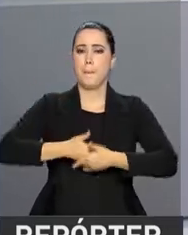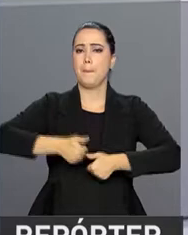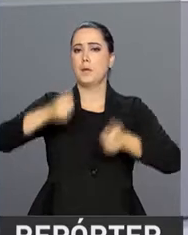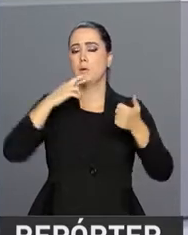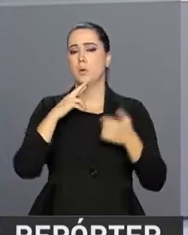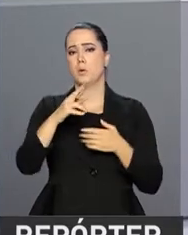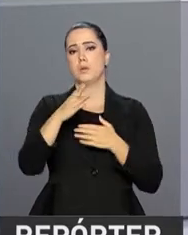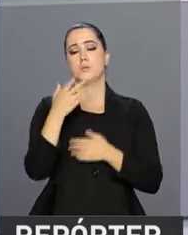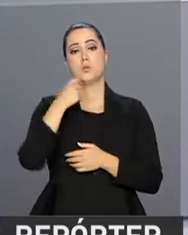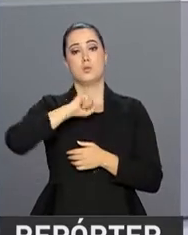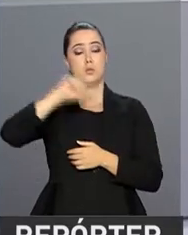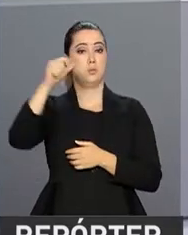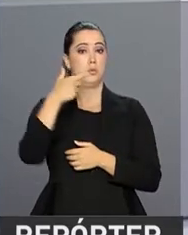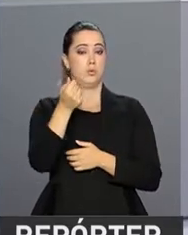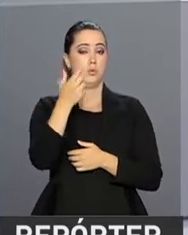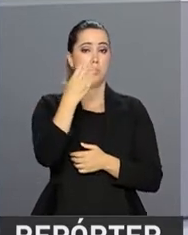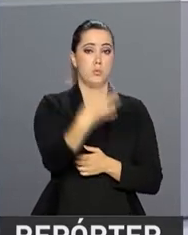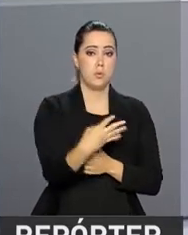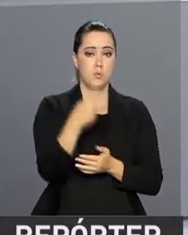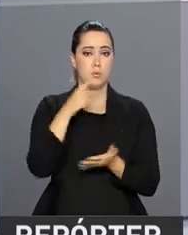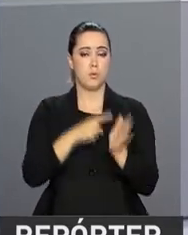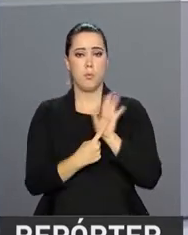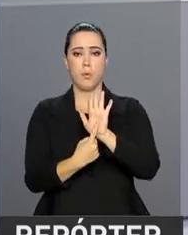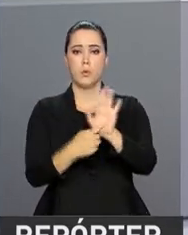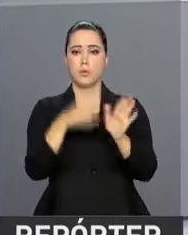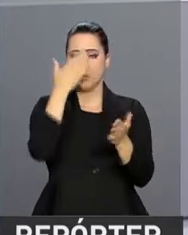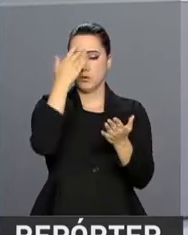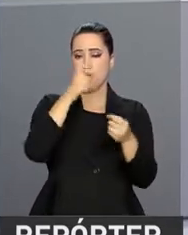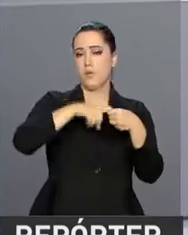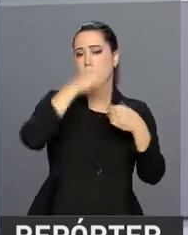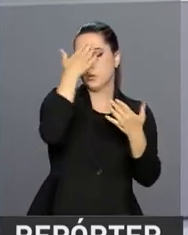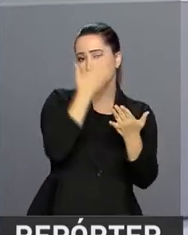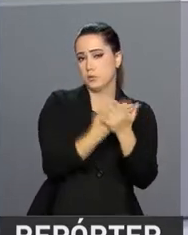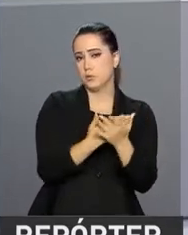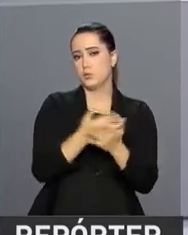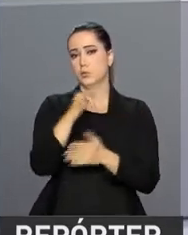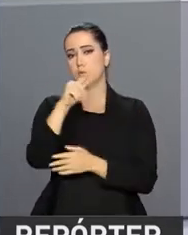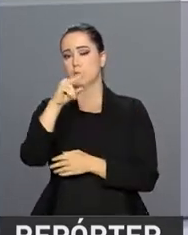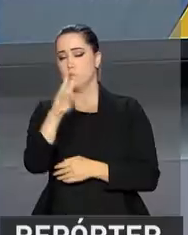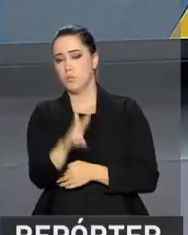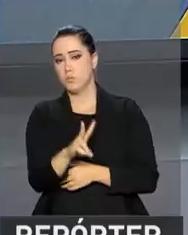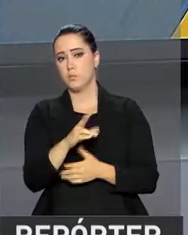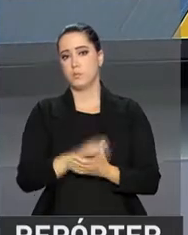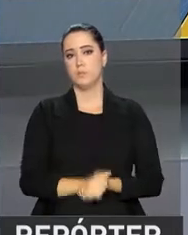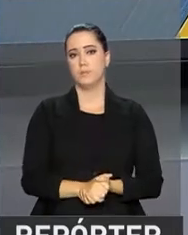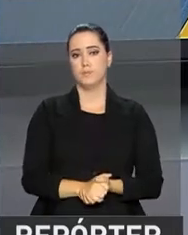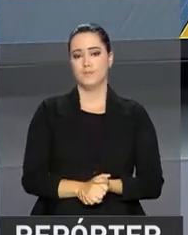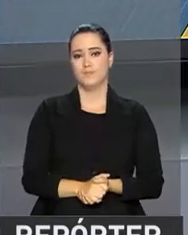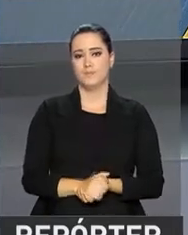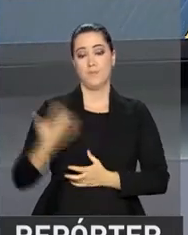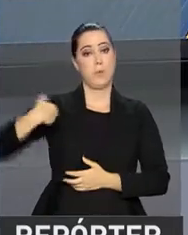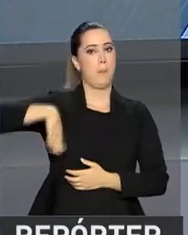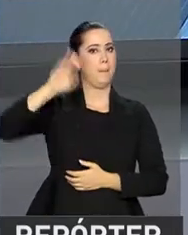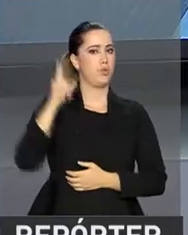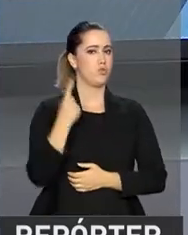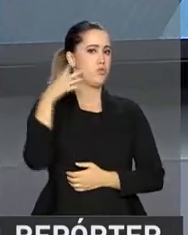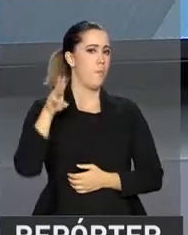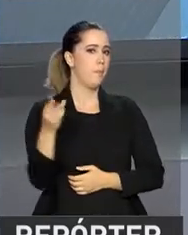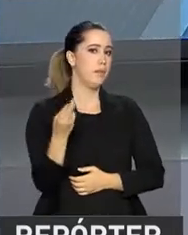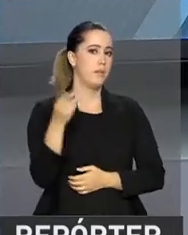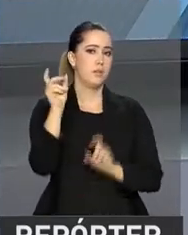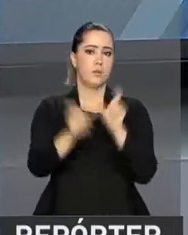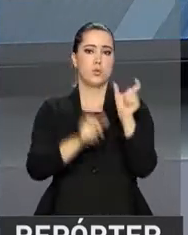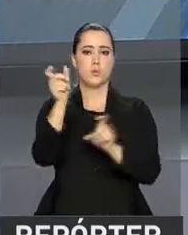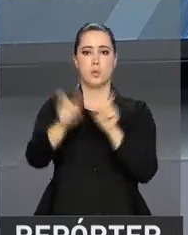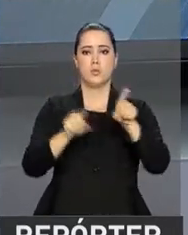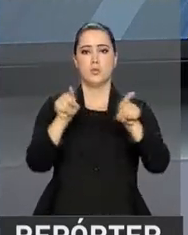2014 e confirma a recuperação da confiança no setor segundo a fgv mas um milhão e 400